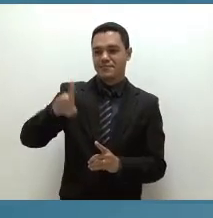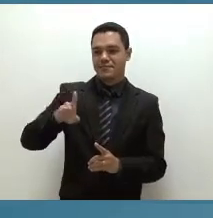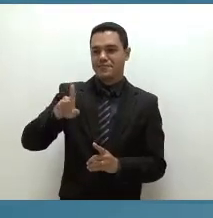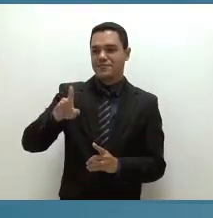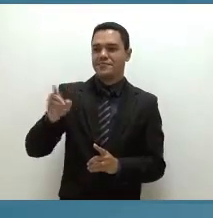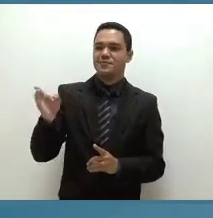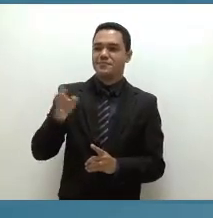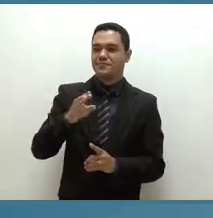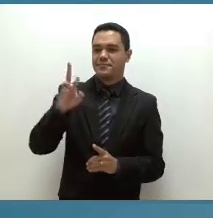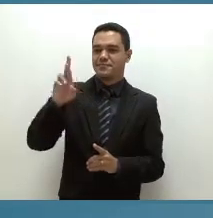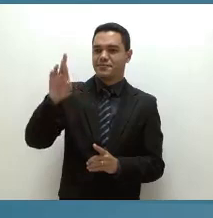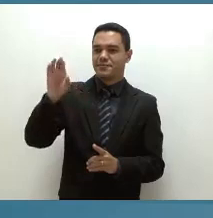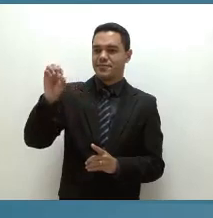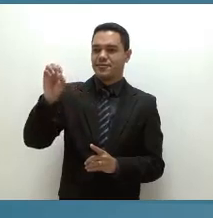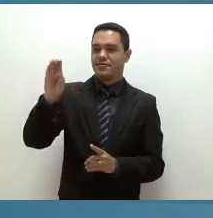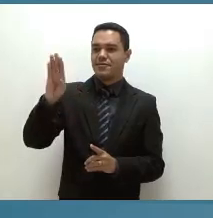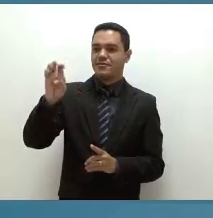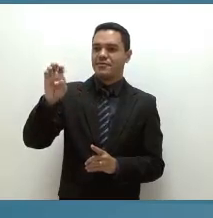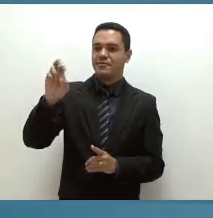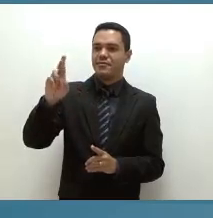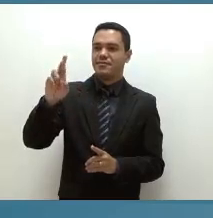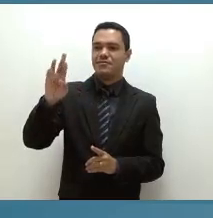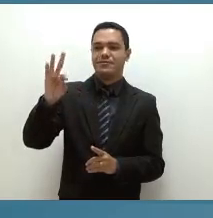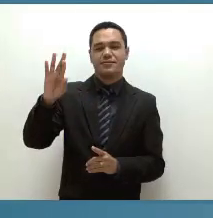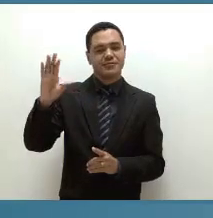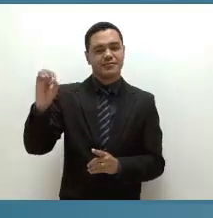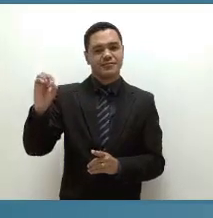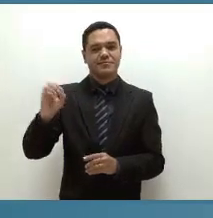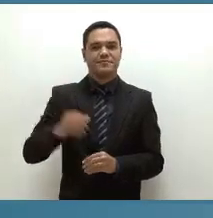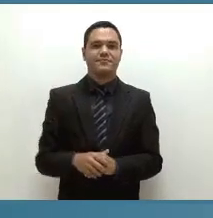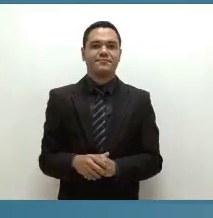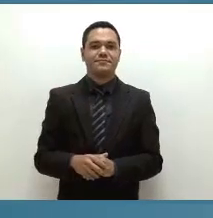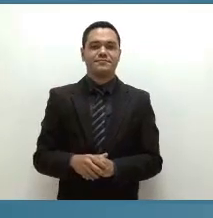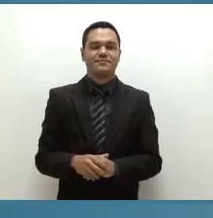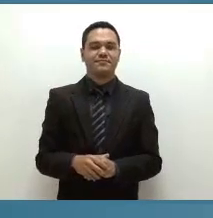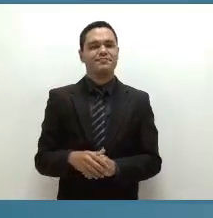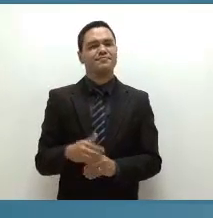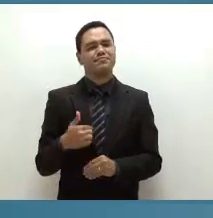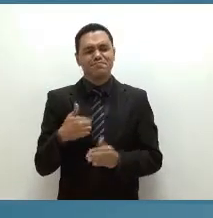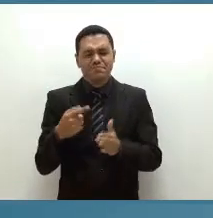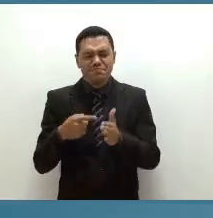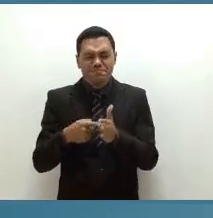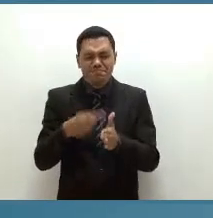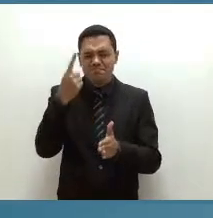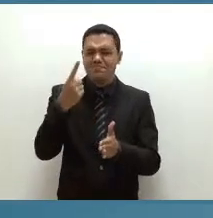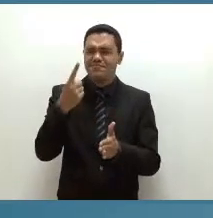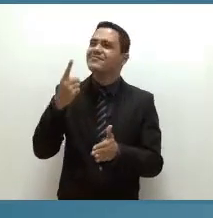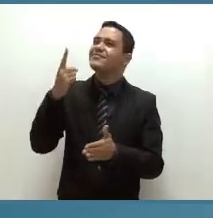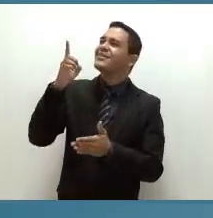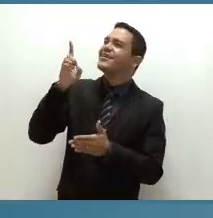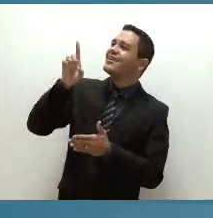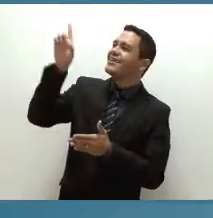agradecer a Deus em primeiro lugar e faço isso por